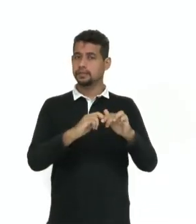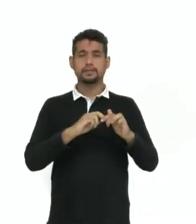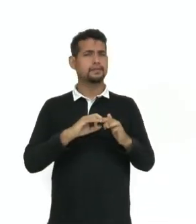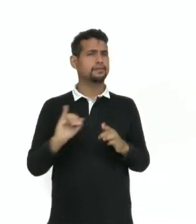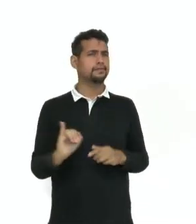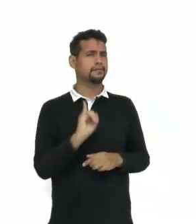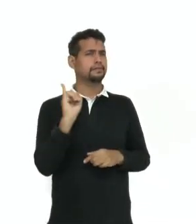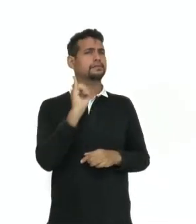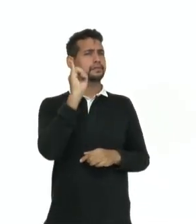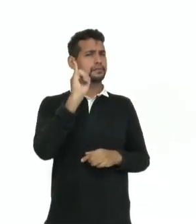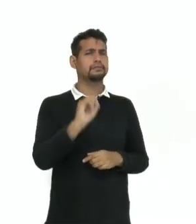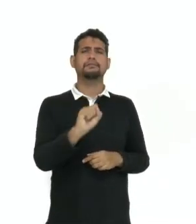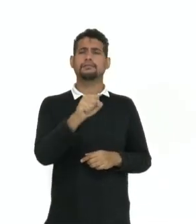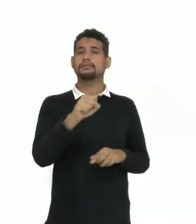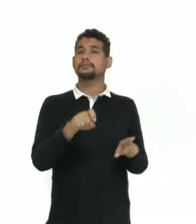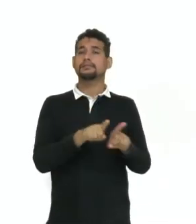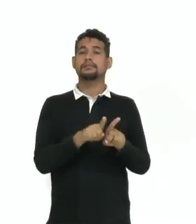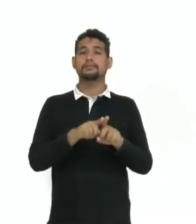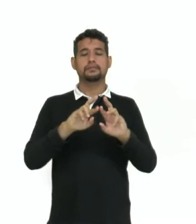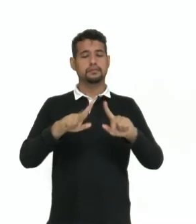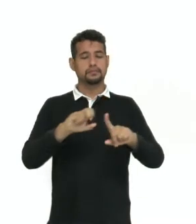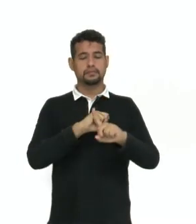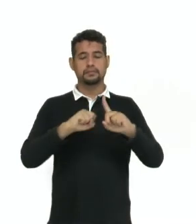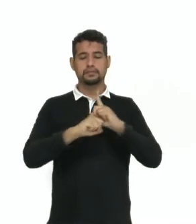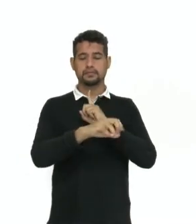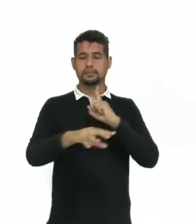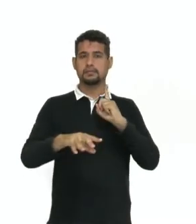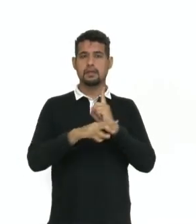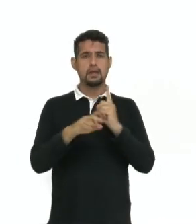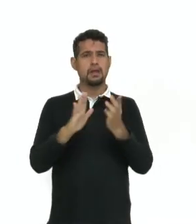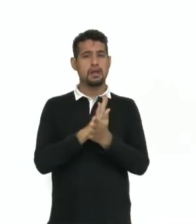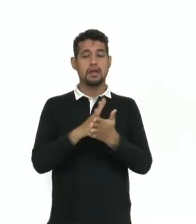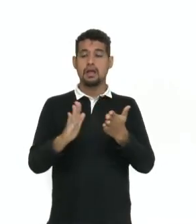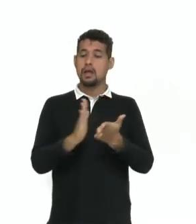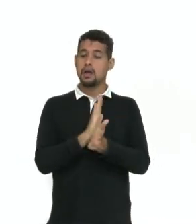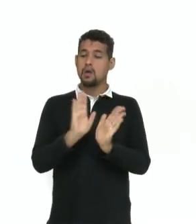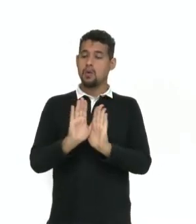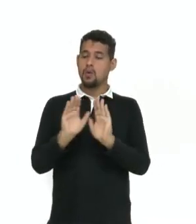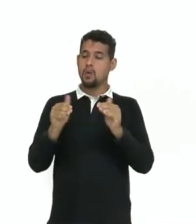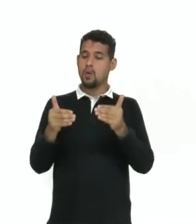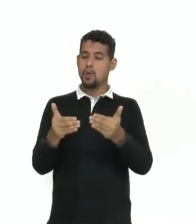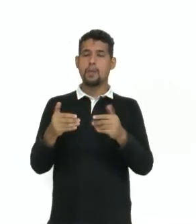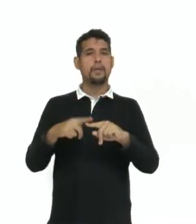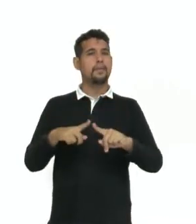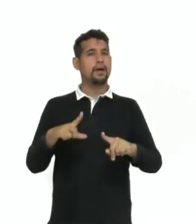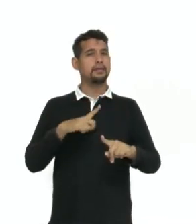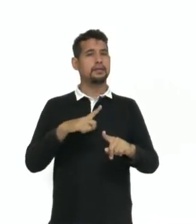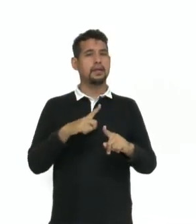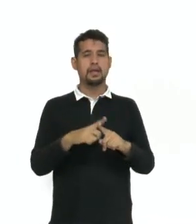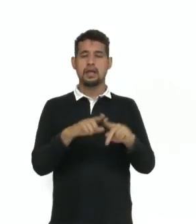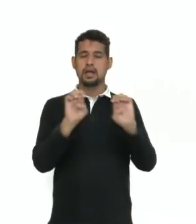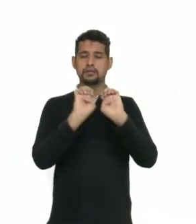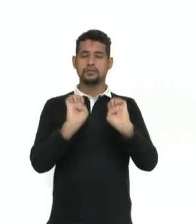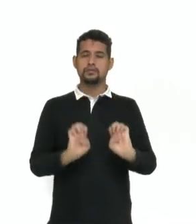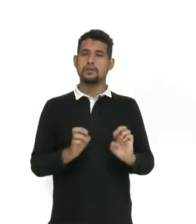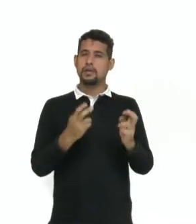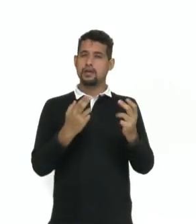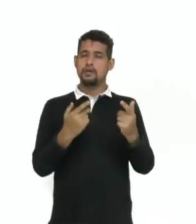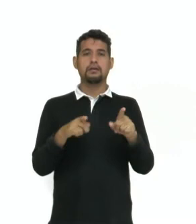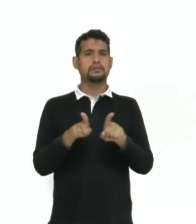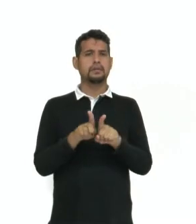uma causa importante para a sociedade ou para determinado grupo, mas segue a mesma estrutura do cartaz